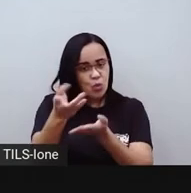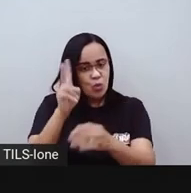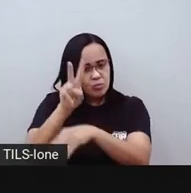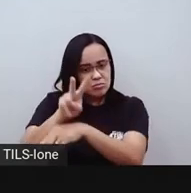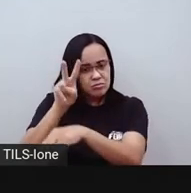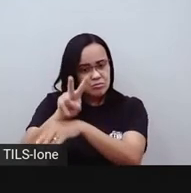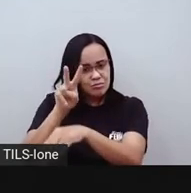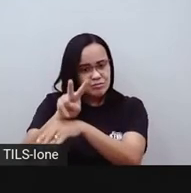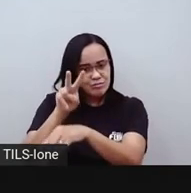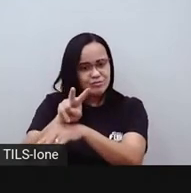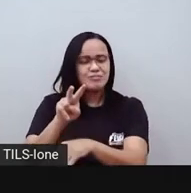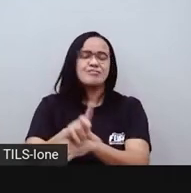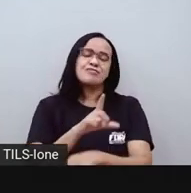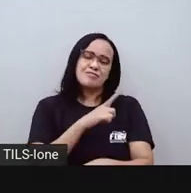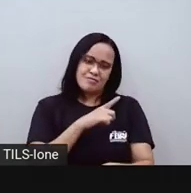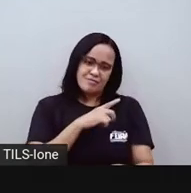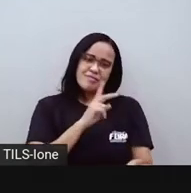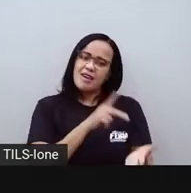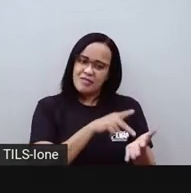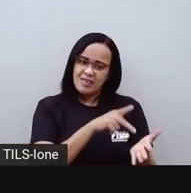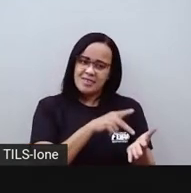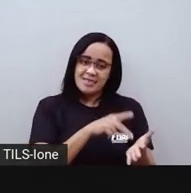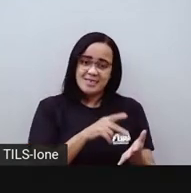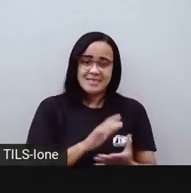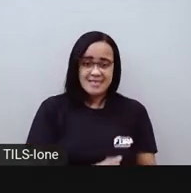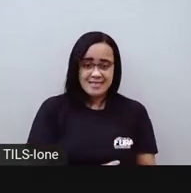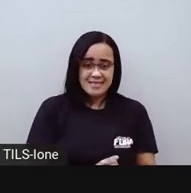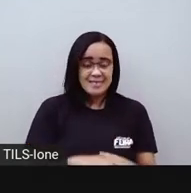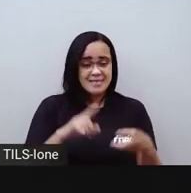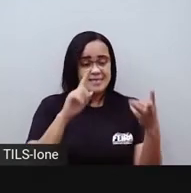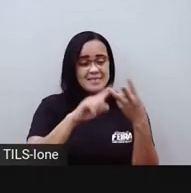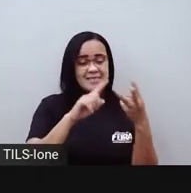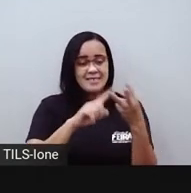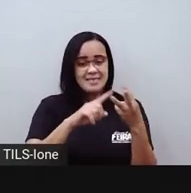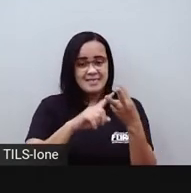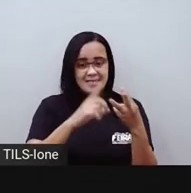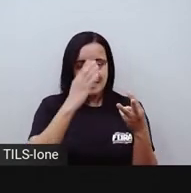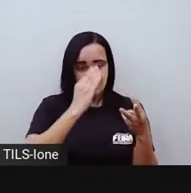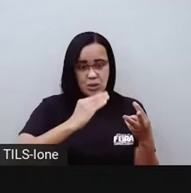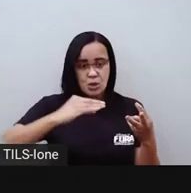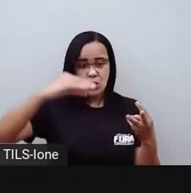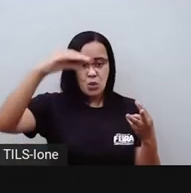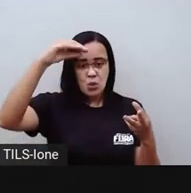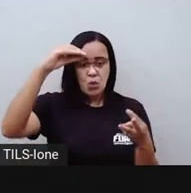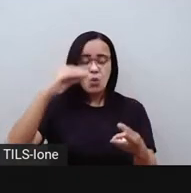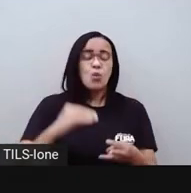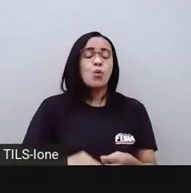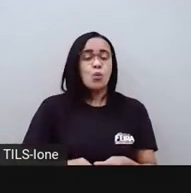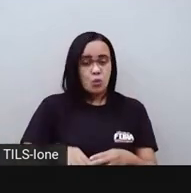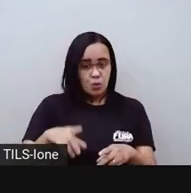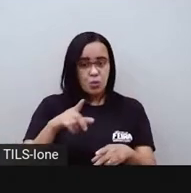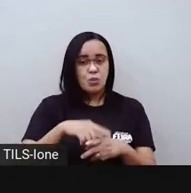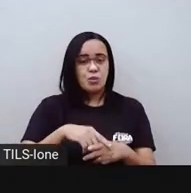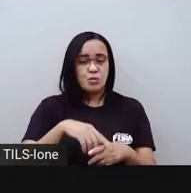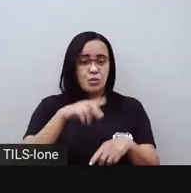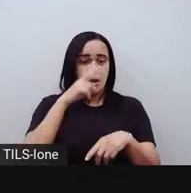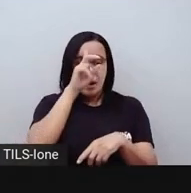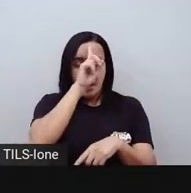Verdade. Tenho mais um aqui. Olha que lindo essa ave também, o tucano.